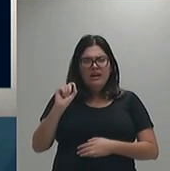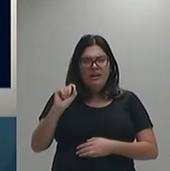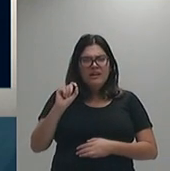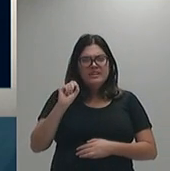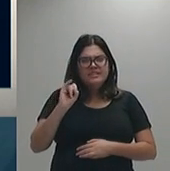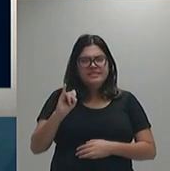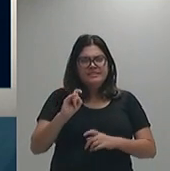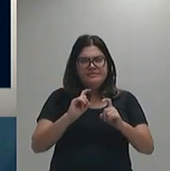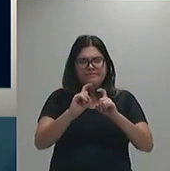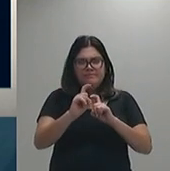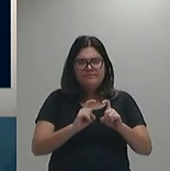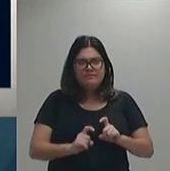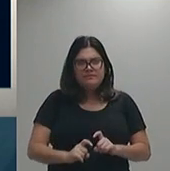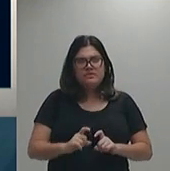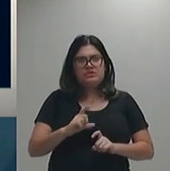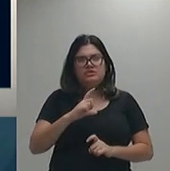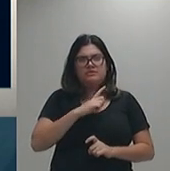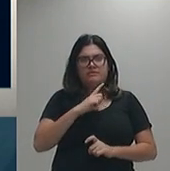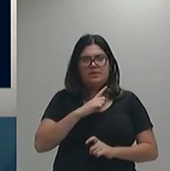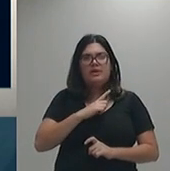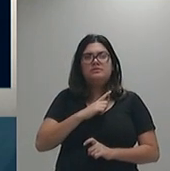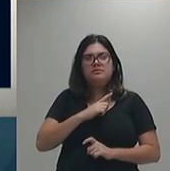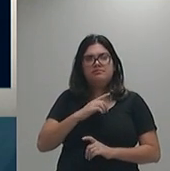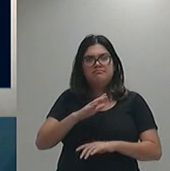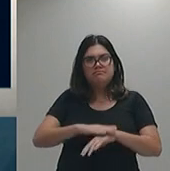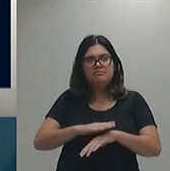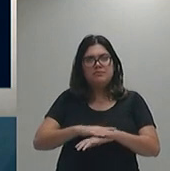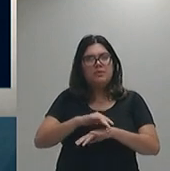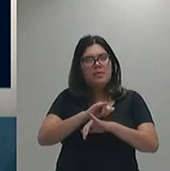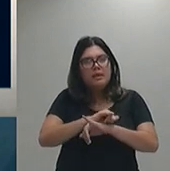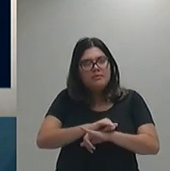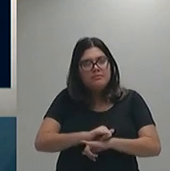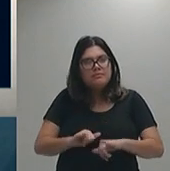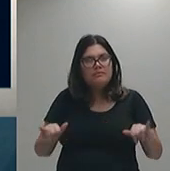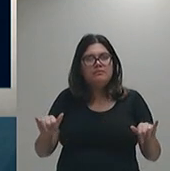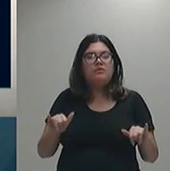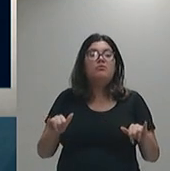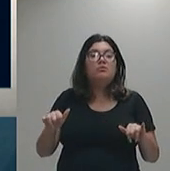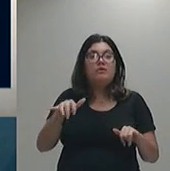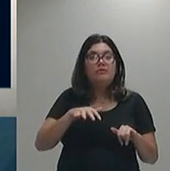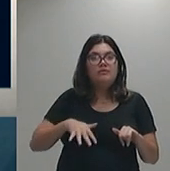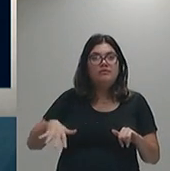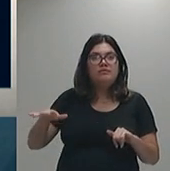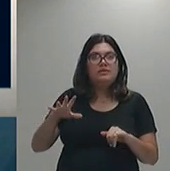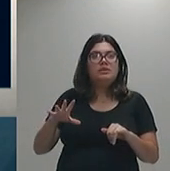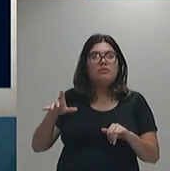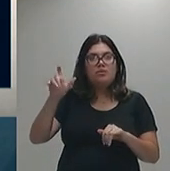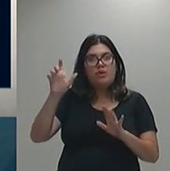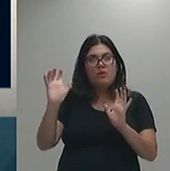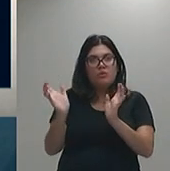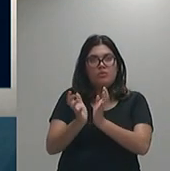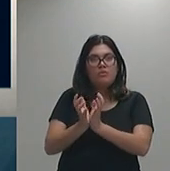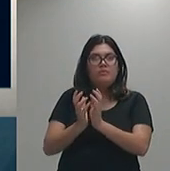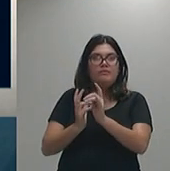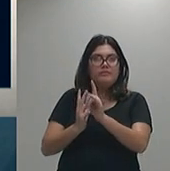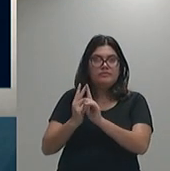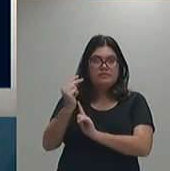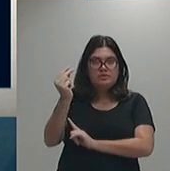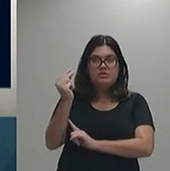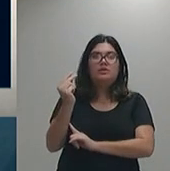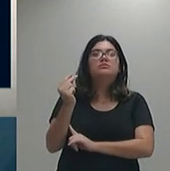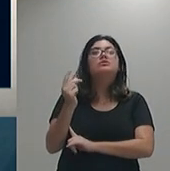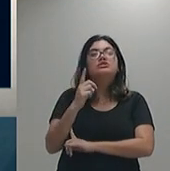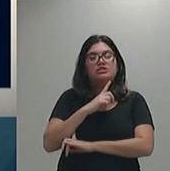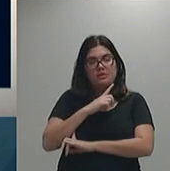execução estivessem sendo promovida pela parte vence e ela teria